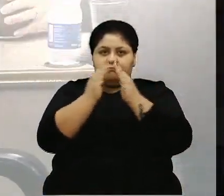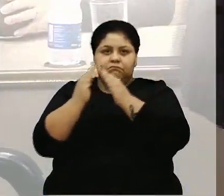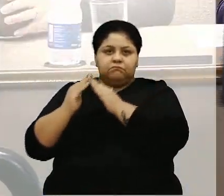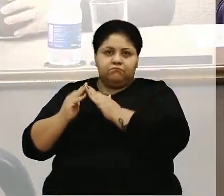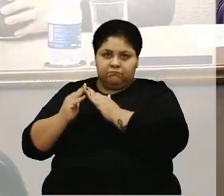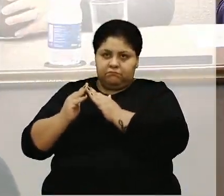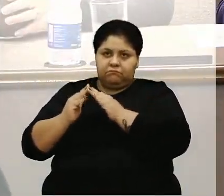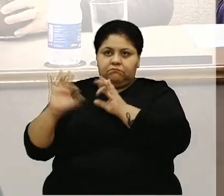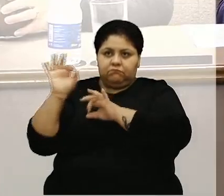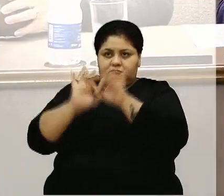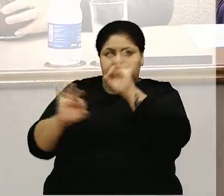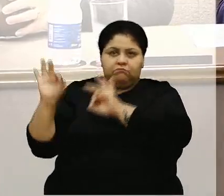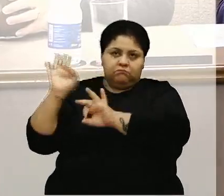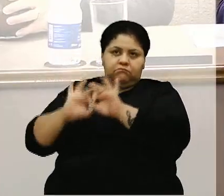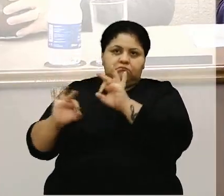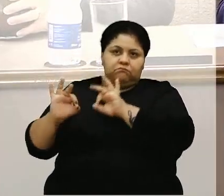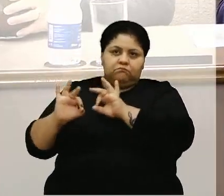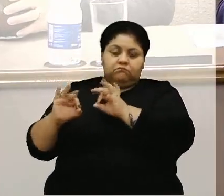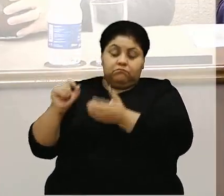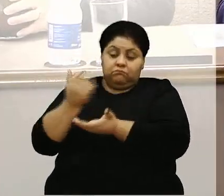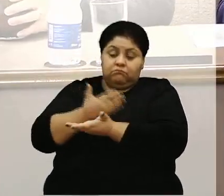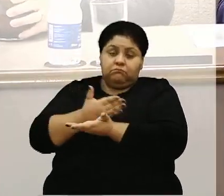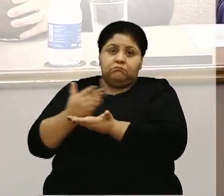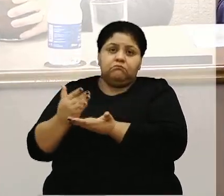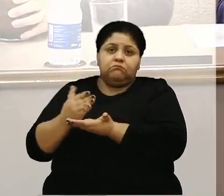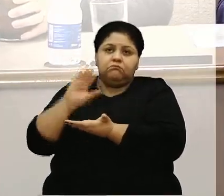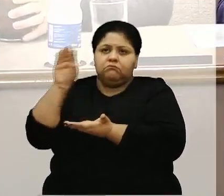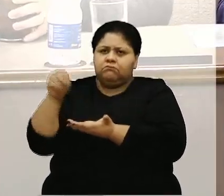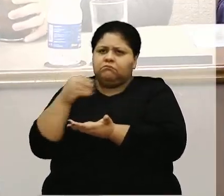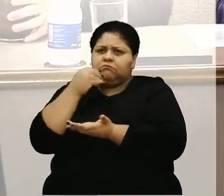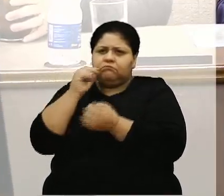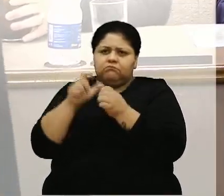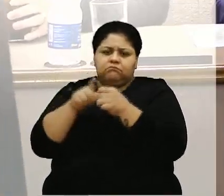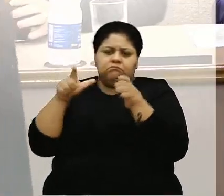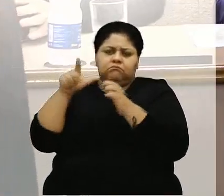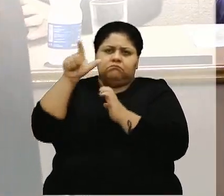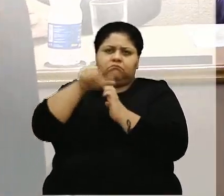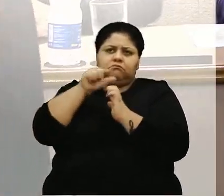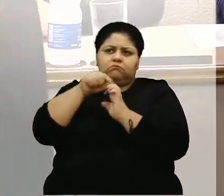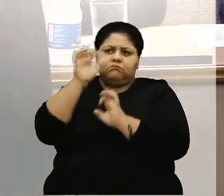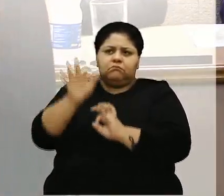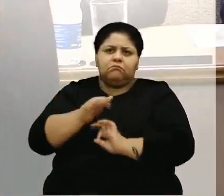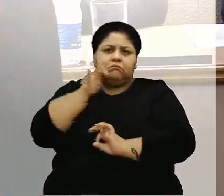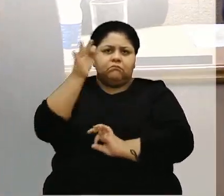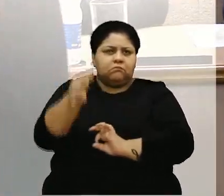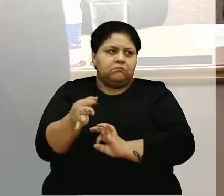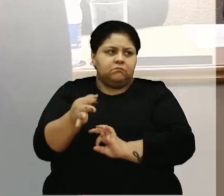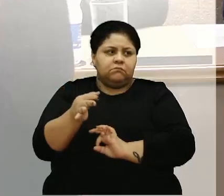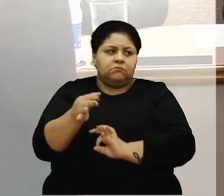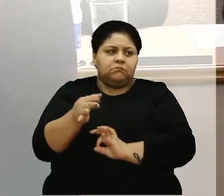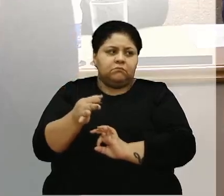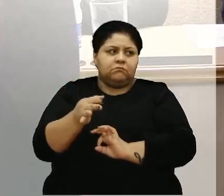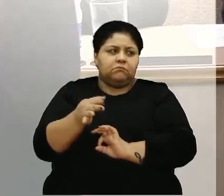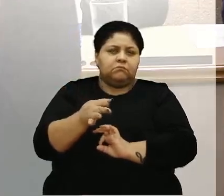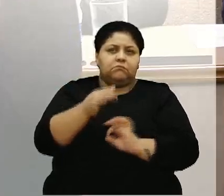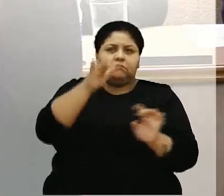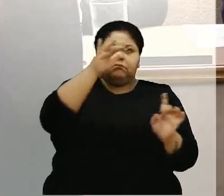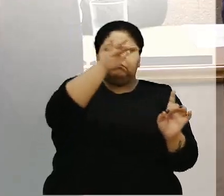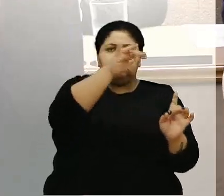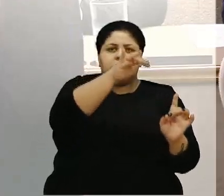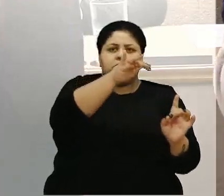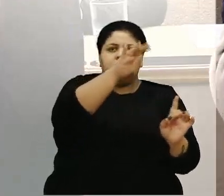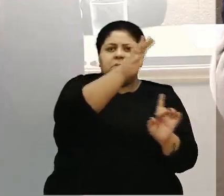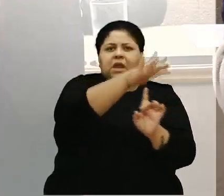bem organizadas. É o início, com certeza, de grandes empresas para o futuro. Declarar voto, presidente. A Feira do Parque, lá no